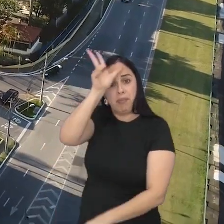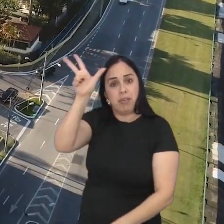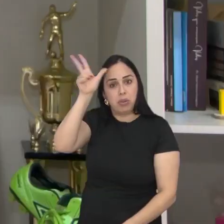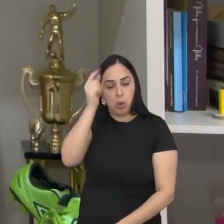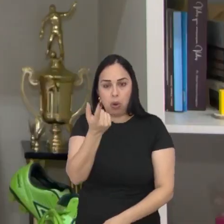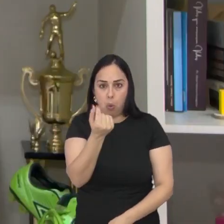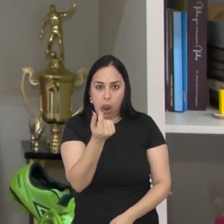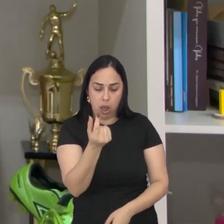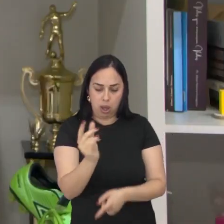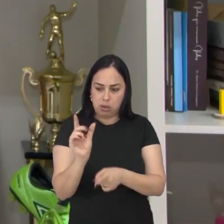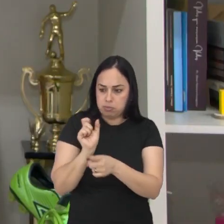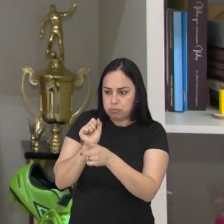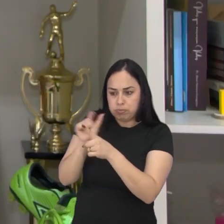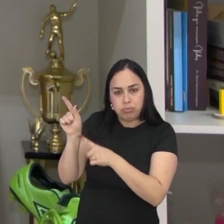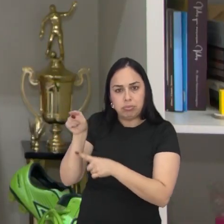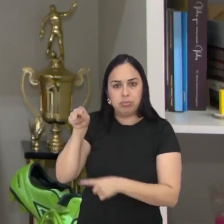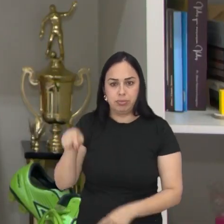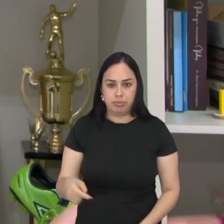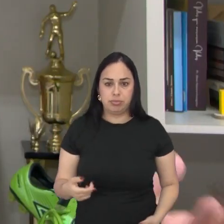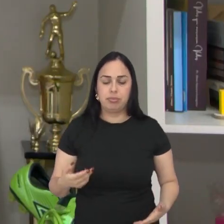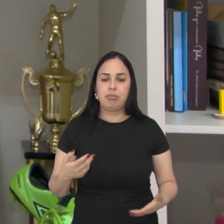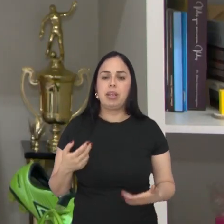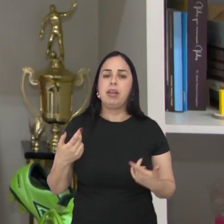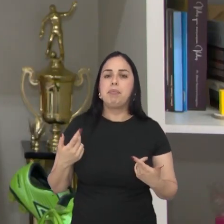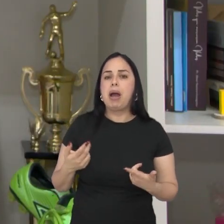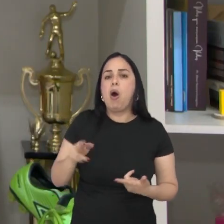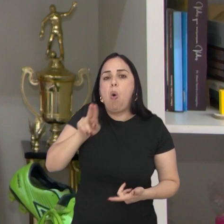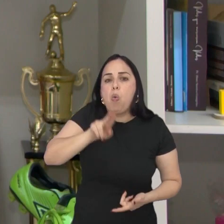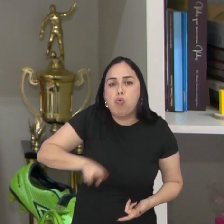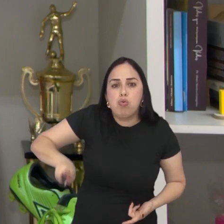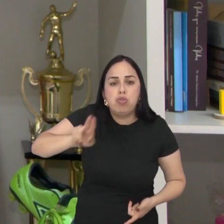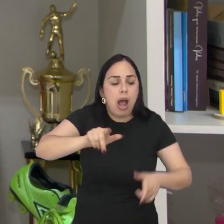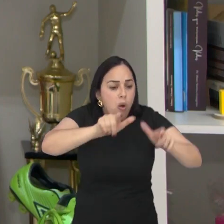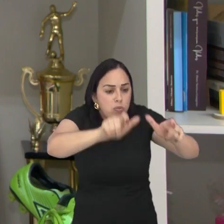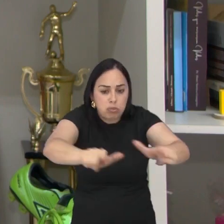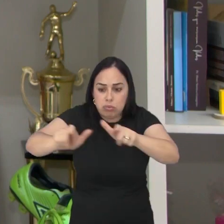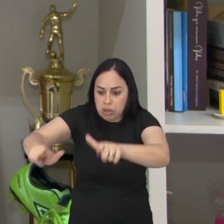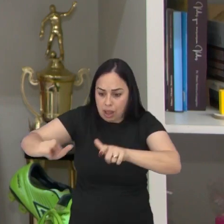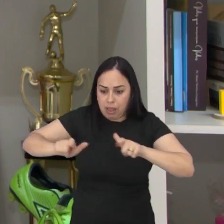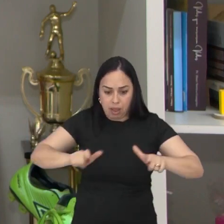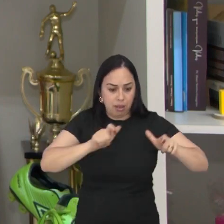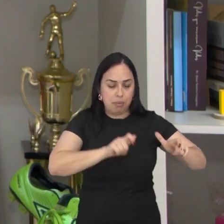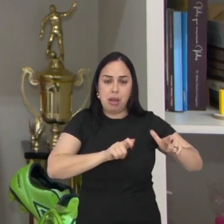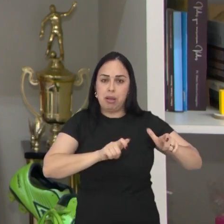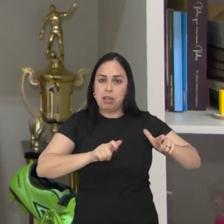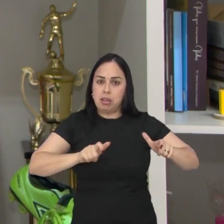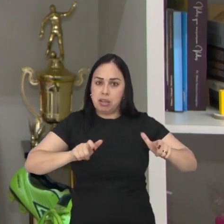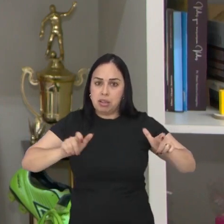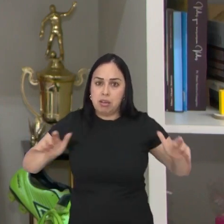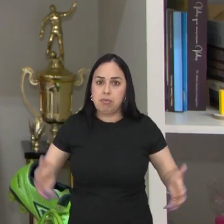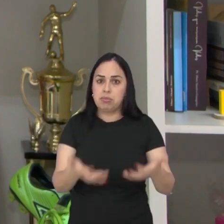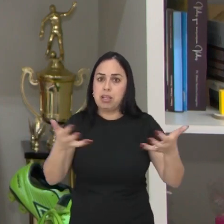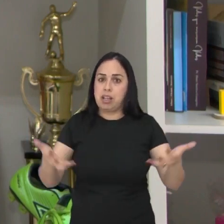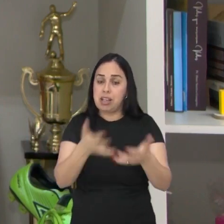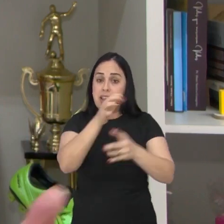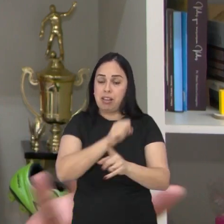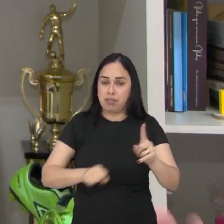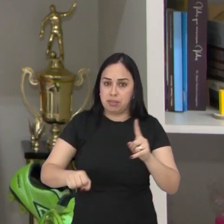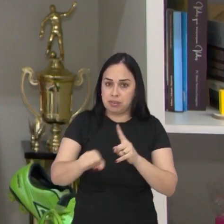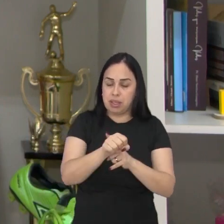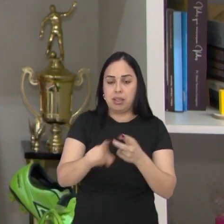público. A ideia de criar esse projeto é para que se use esse espaço em benefício da comunidade, trazendo